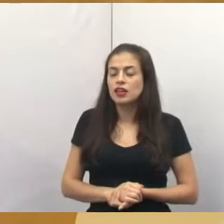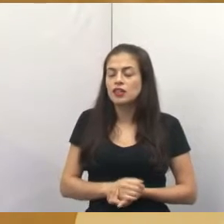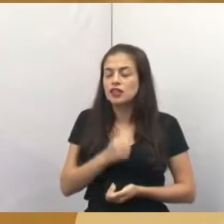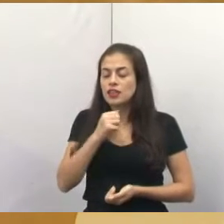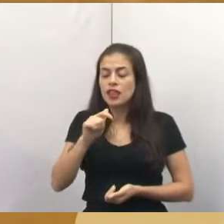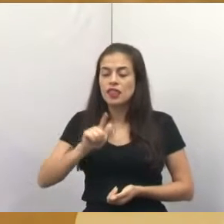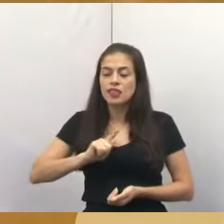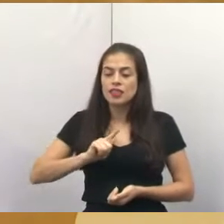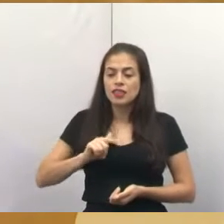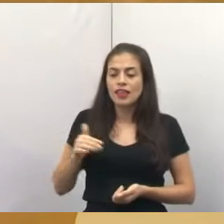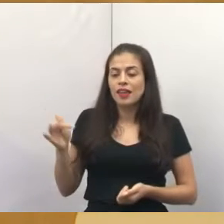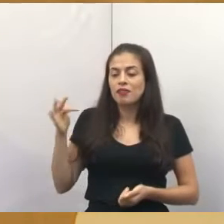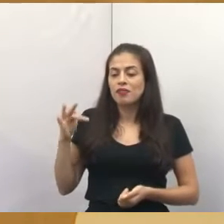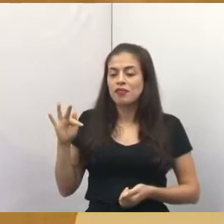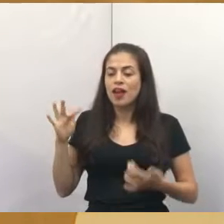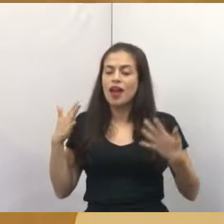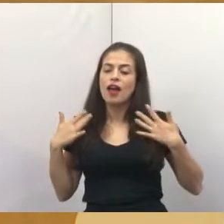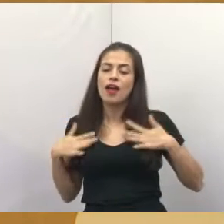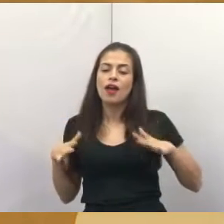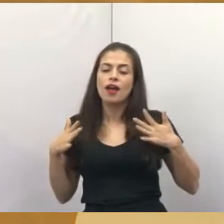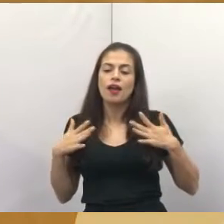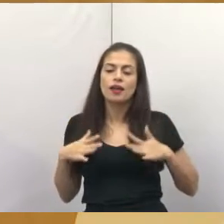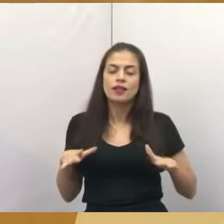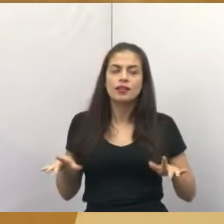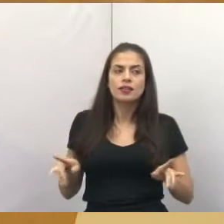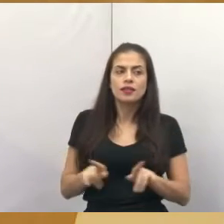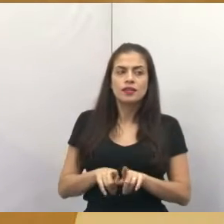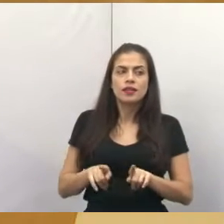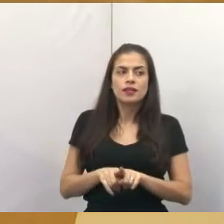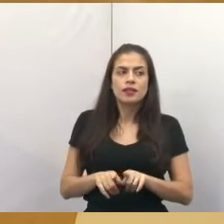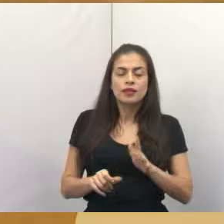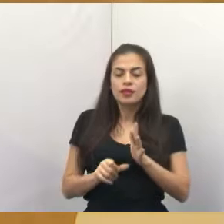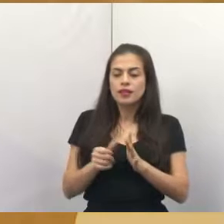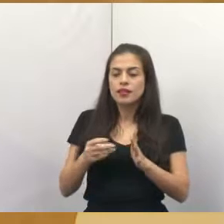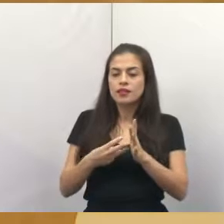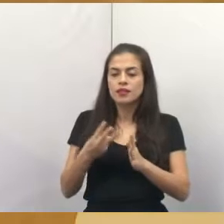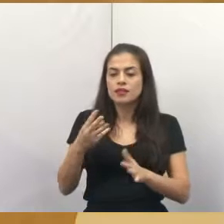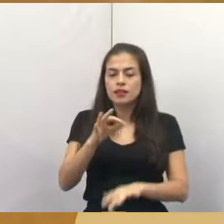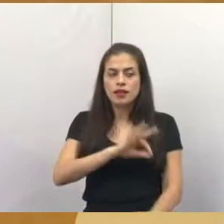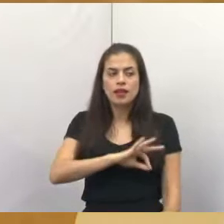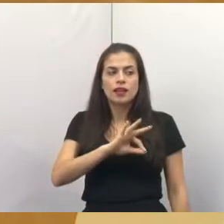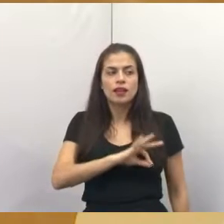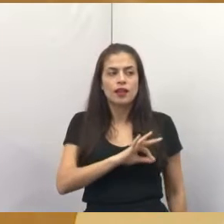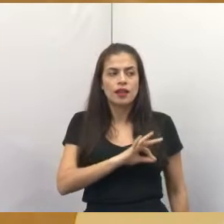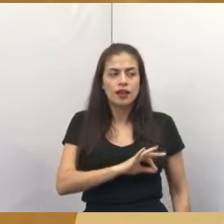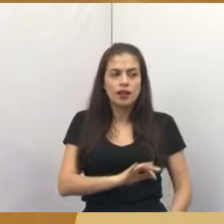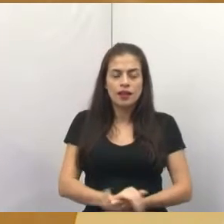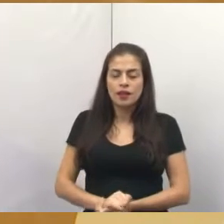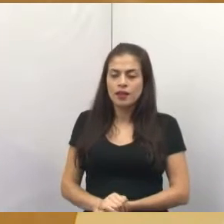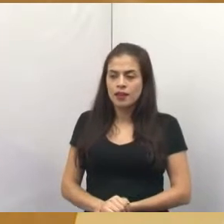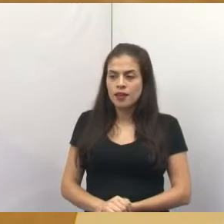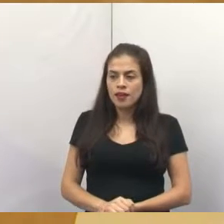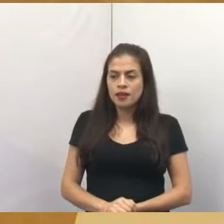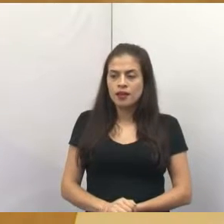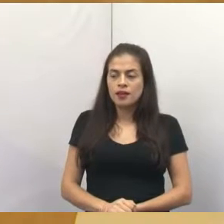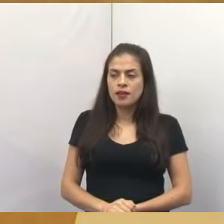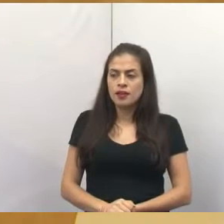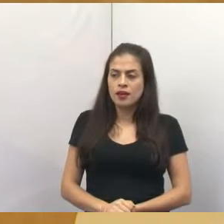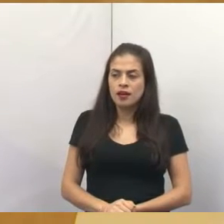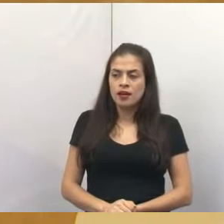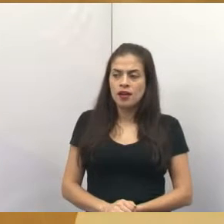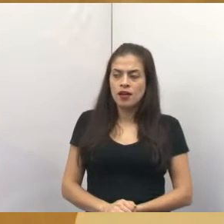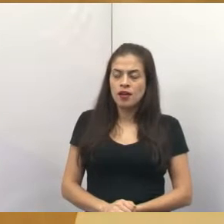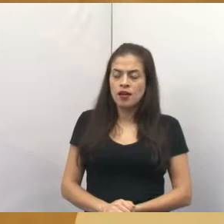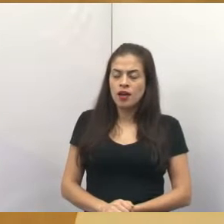13º, não tem férias. Então, se for pensar, ele ganha mais do que a gente. A responsabilidade é do assessor parlamentar. Ele tinha que pegar